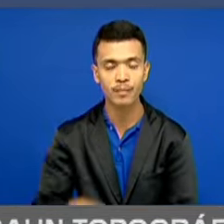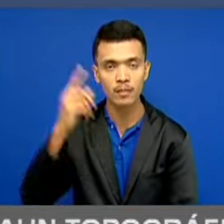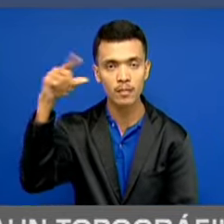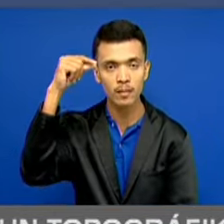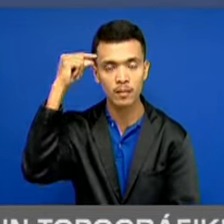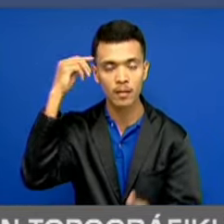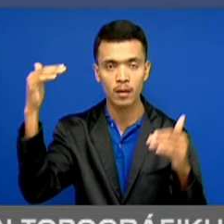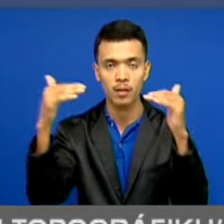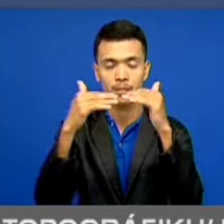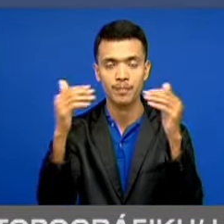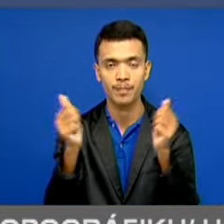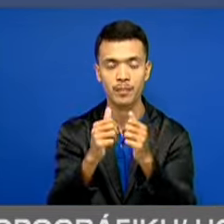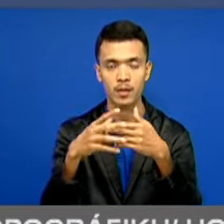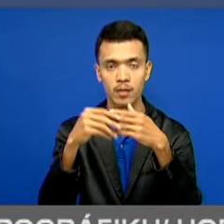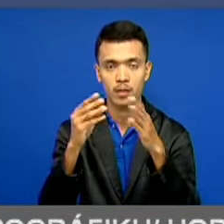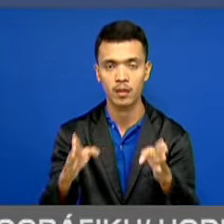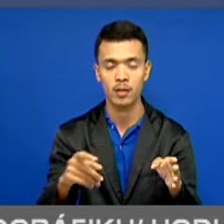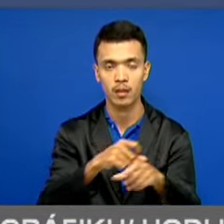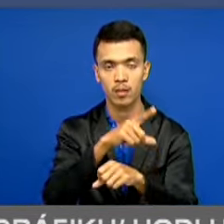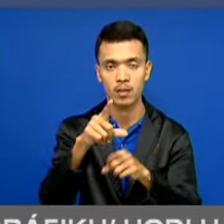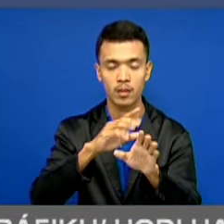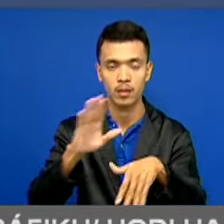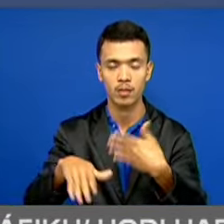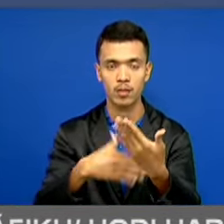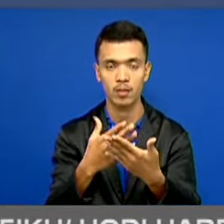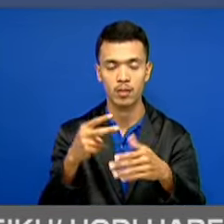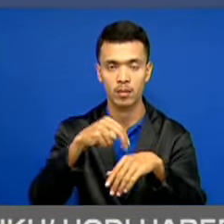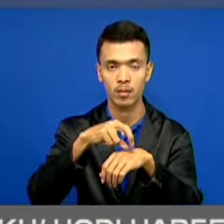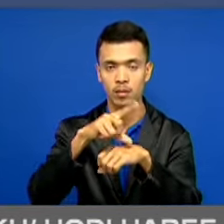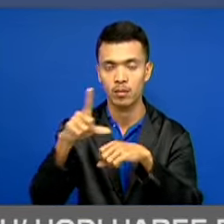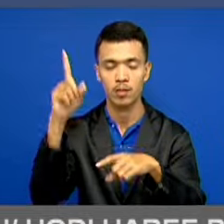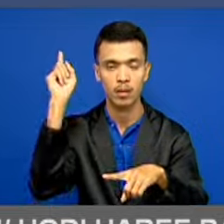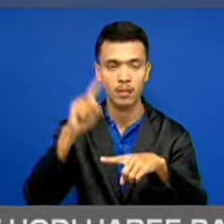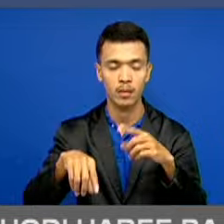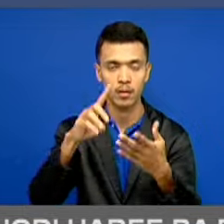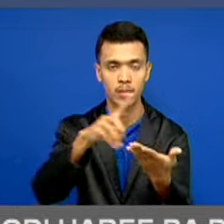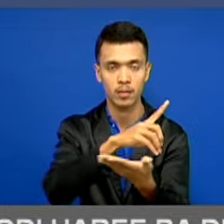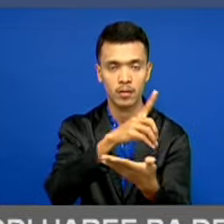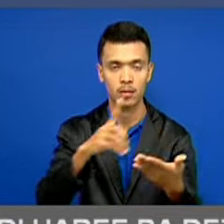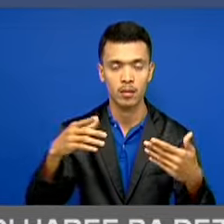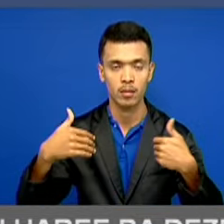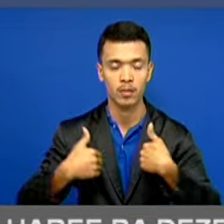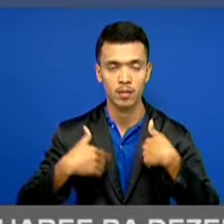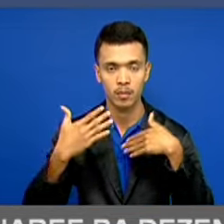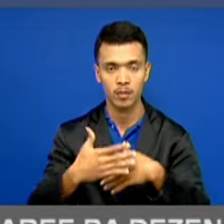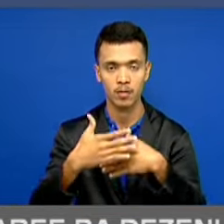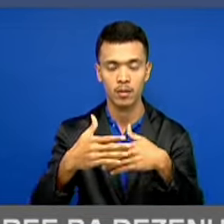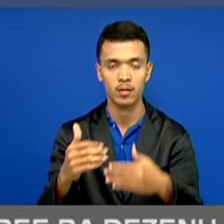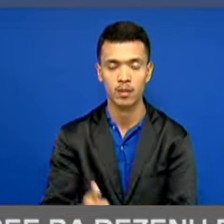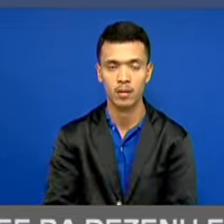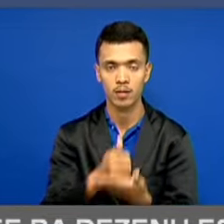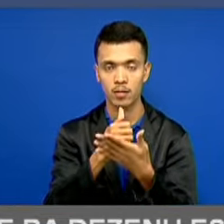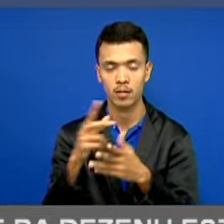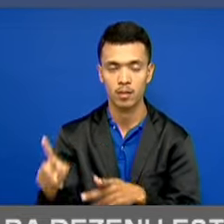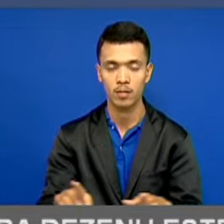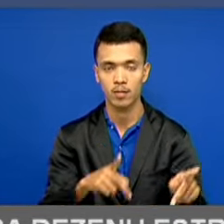Governo halau diálogo com a autoridade local e território nacional, onde ele mostra discriminação e a processo atendimento público. Acompanha